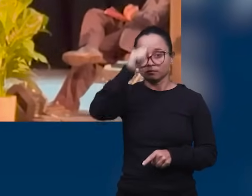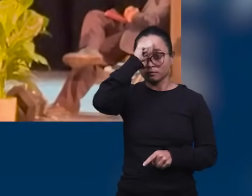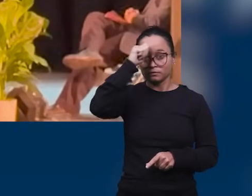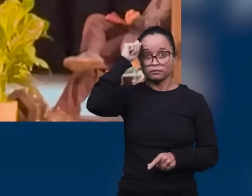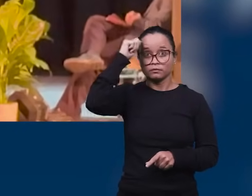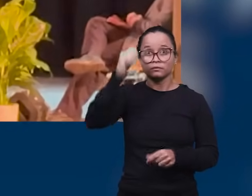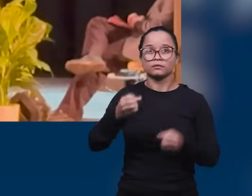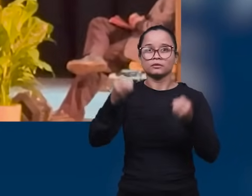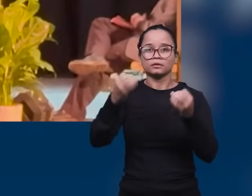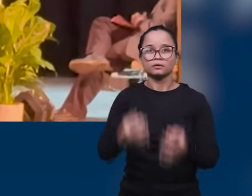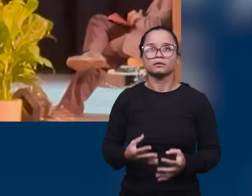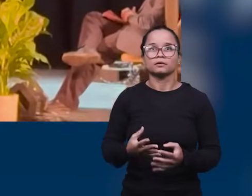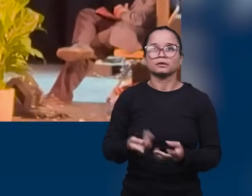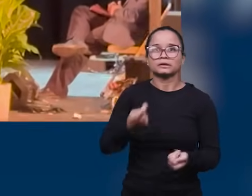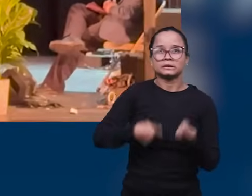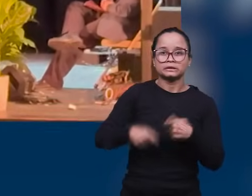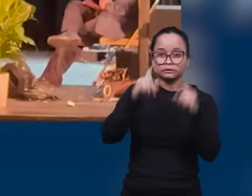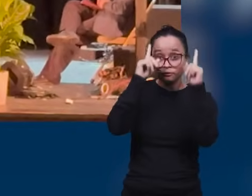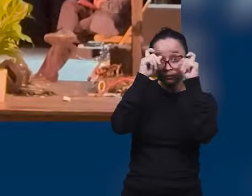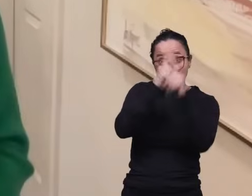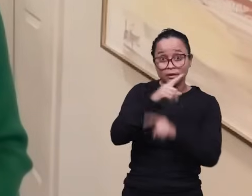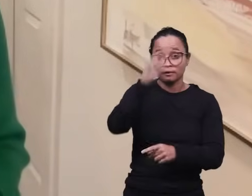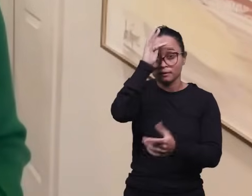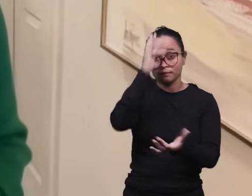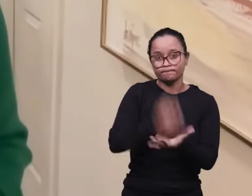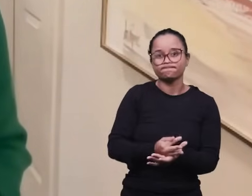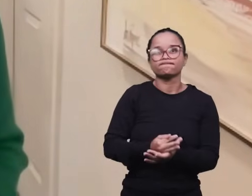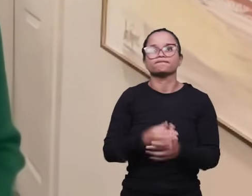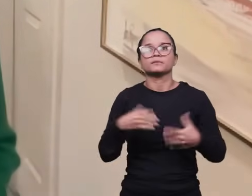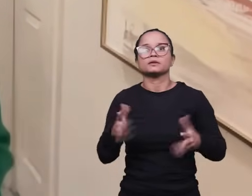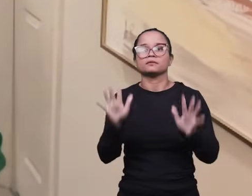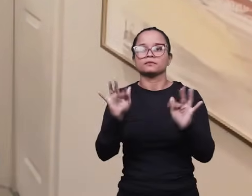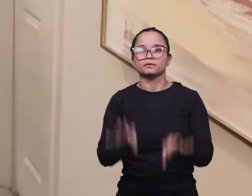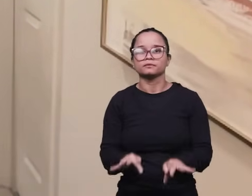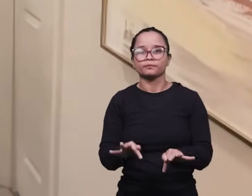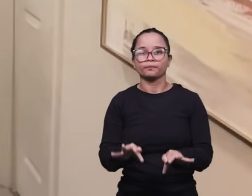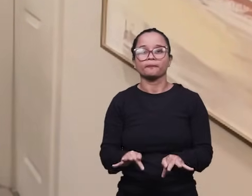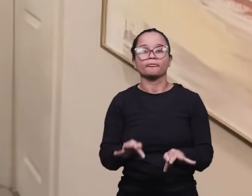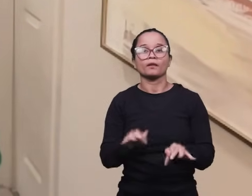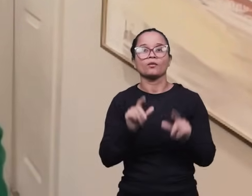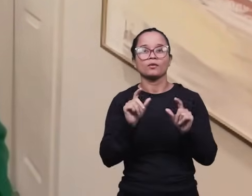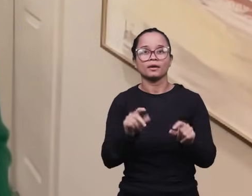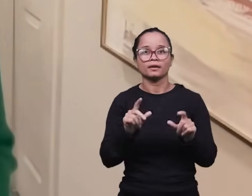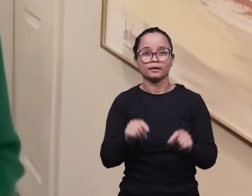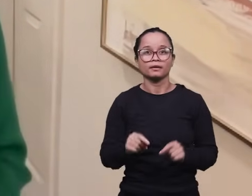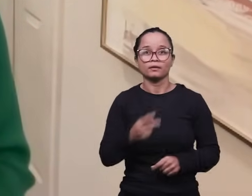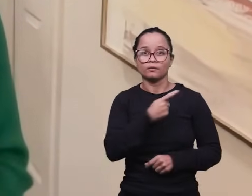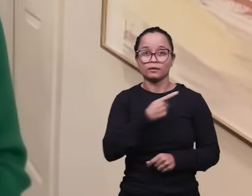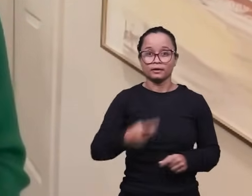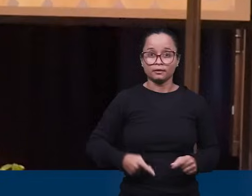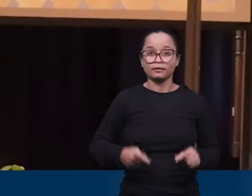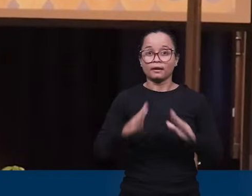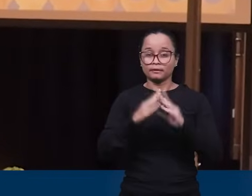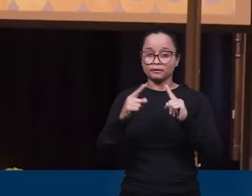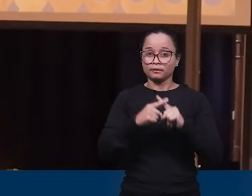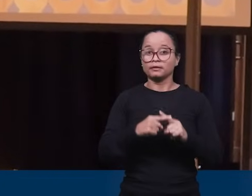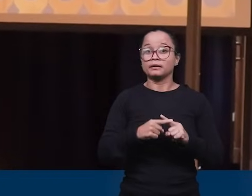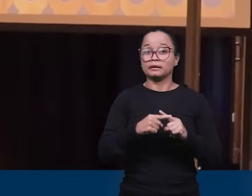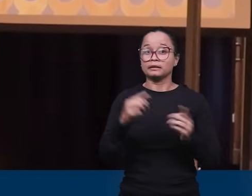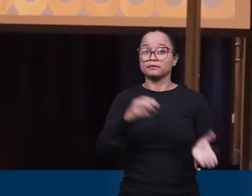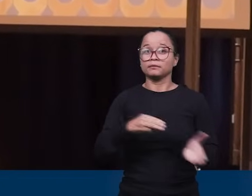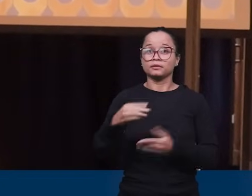Loureiro, que abordou a crise da fé. O seminário se encerrou com uma palavra do presidente da Igreja Cristã